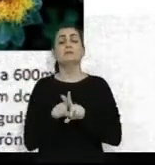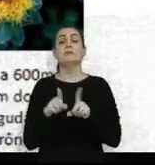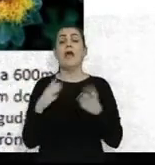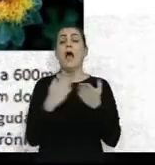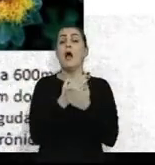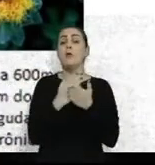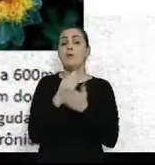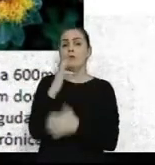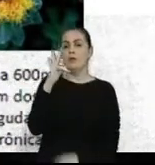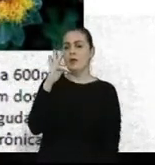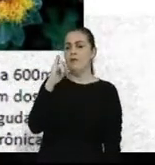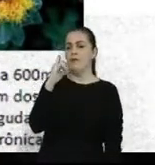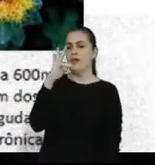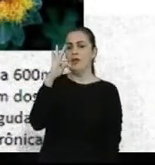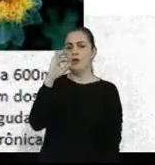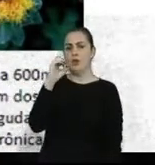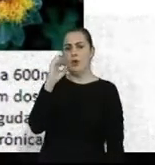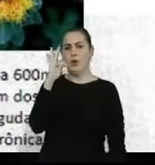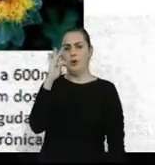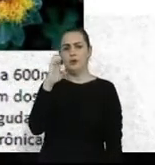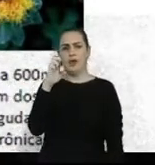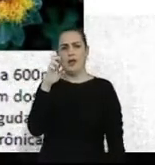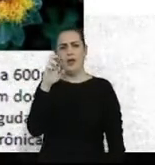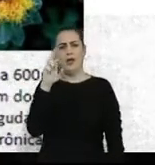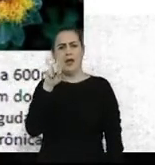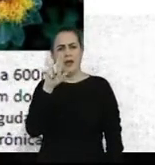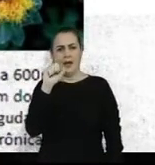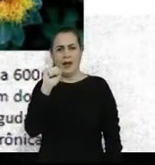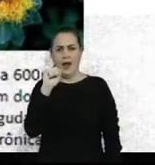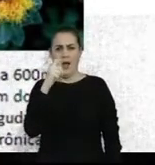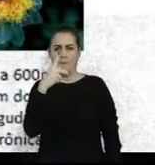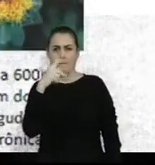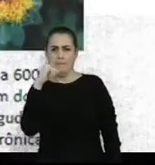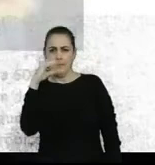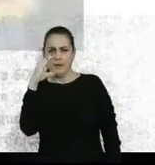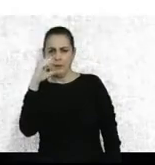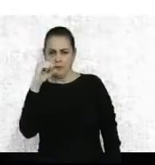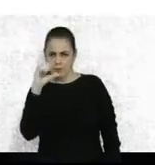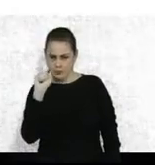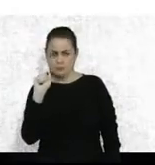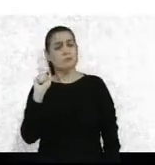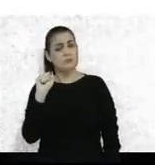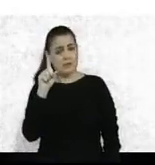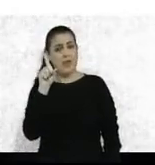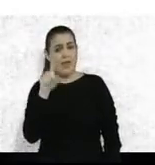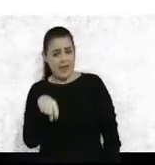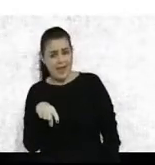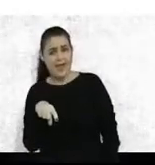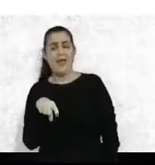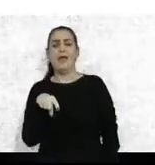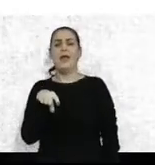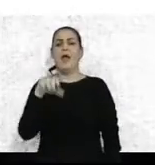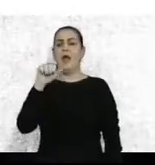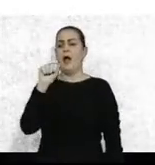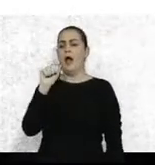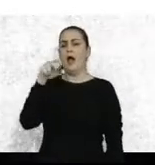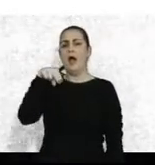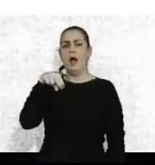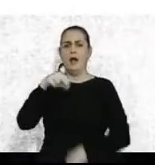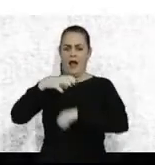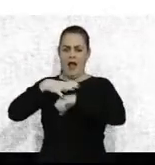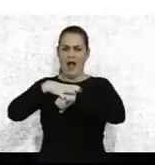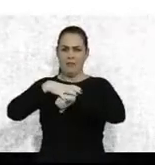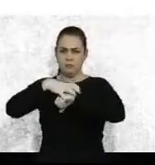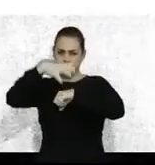Rhodiola rosea, todos atuando aí também como antioxidantes e anti-inflamatórios. E aqui, para trazer de